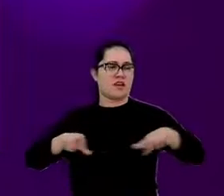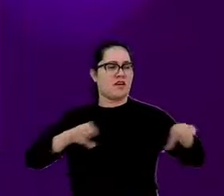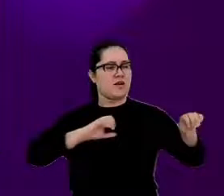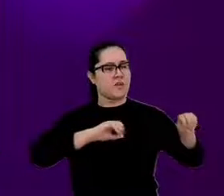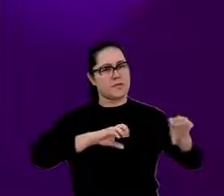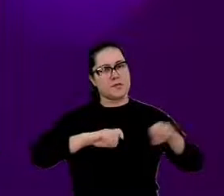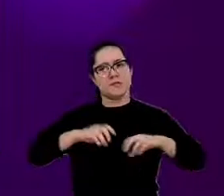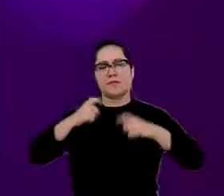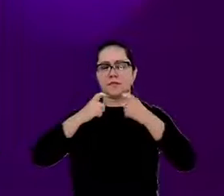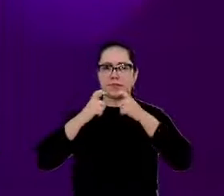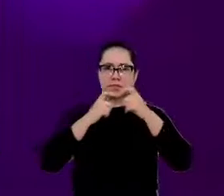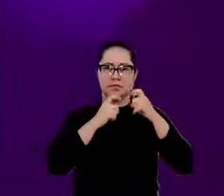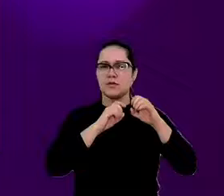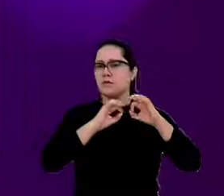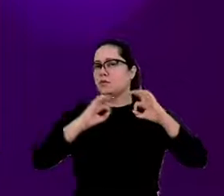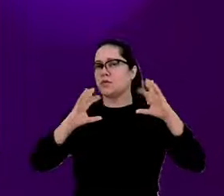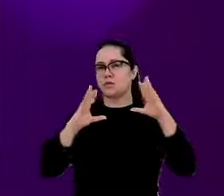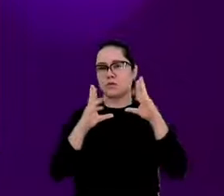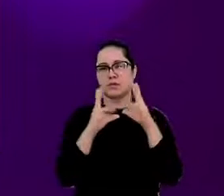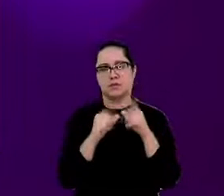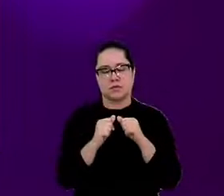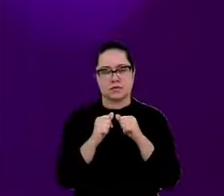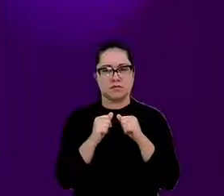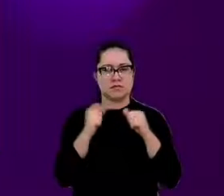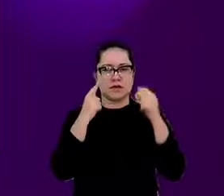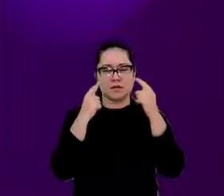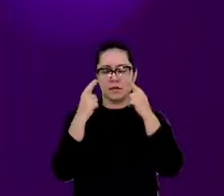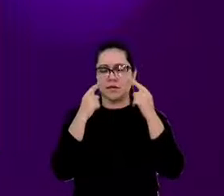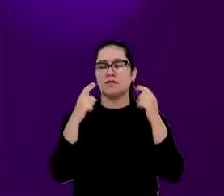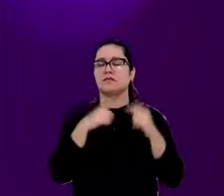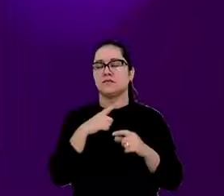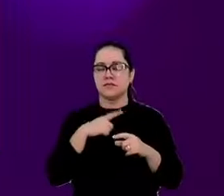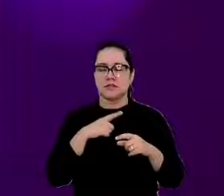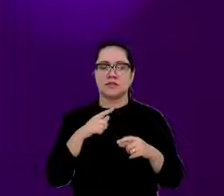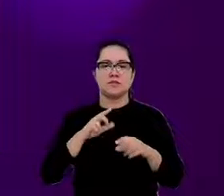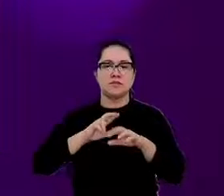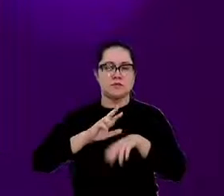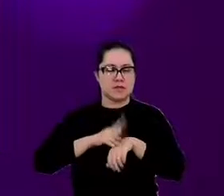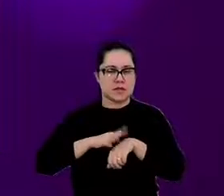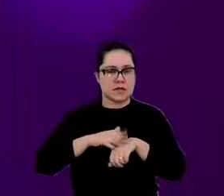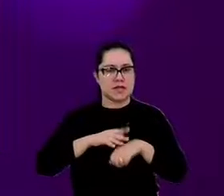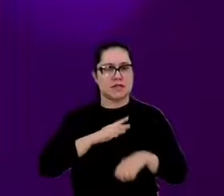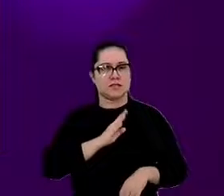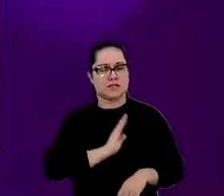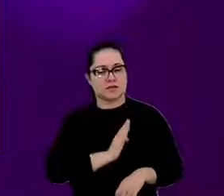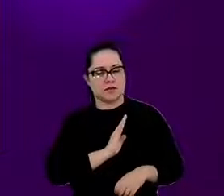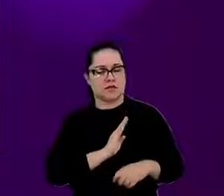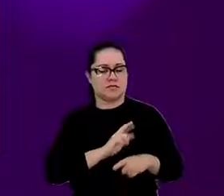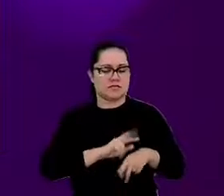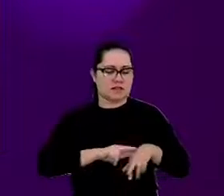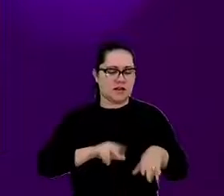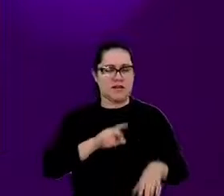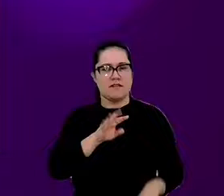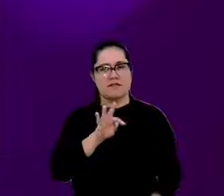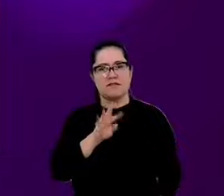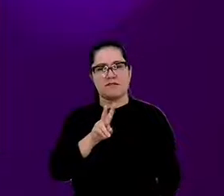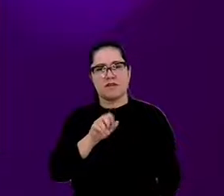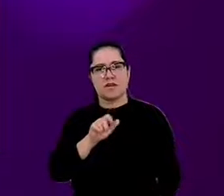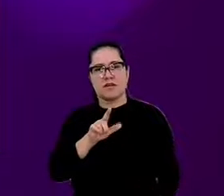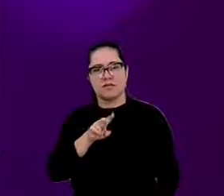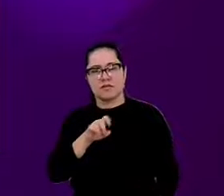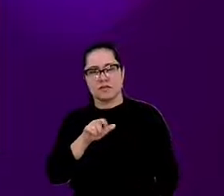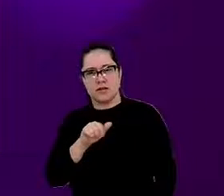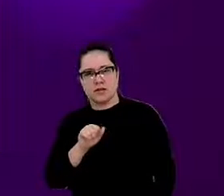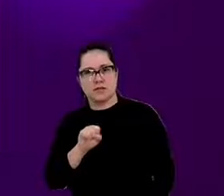discutiu tudo, tudo que você puder imaginar em relação às doenças cardíacas, miócitos, válvulas, pericárdio,